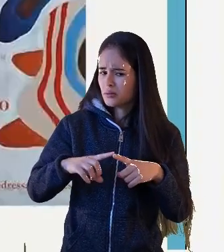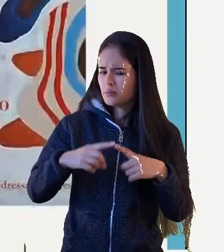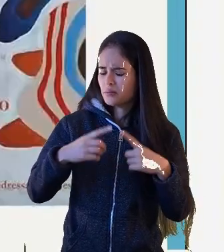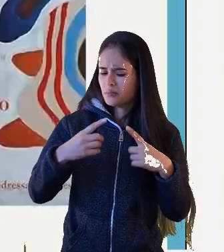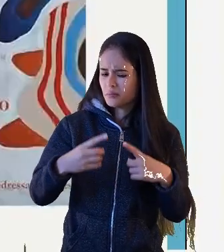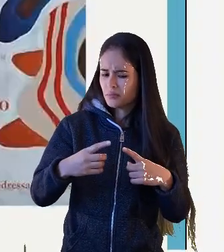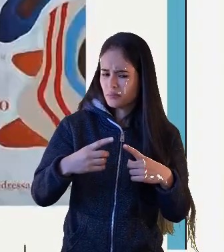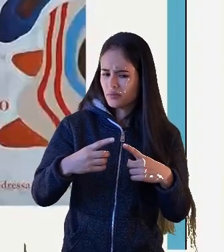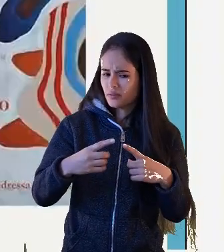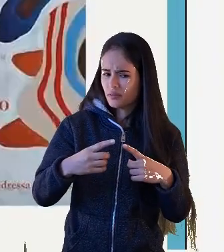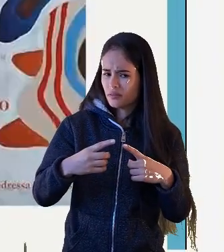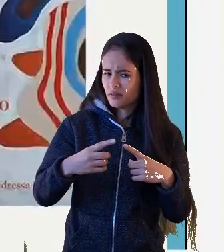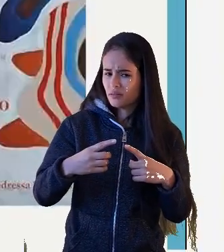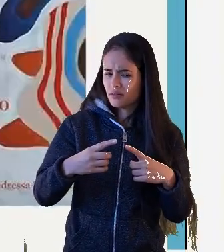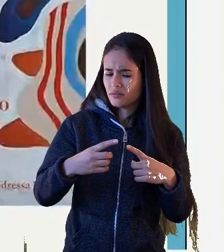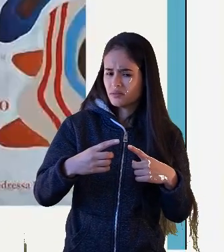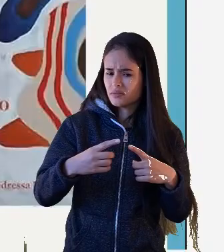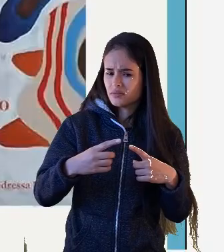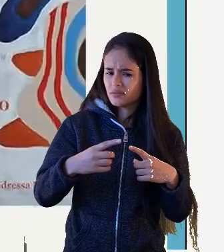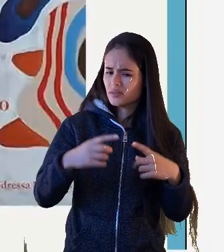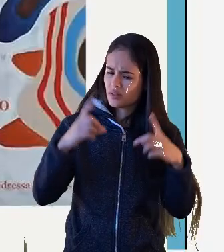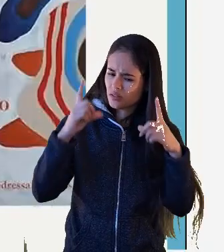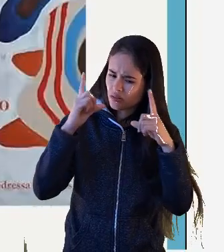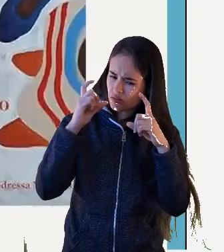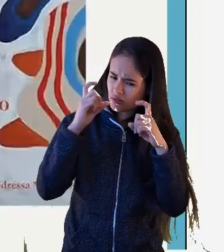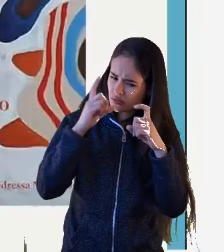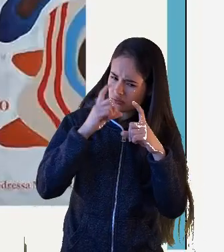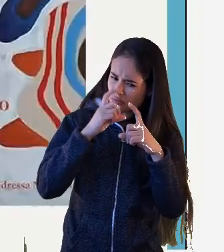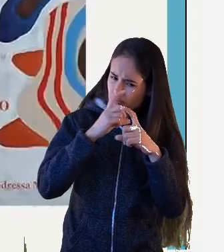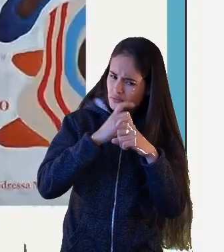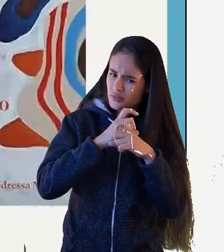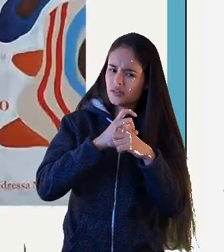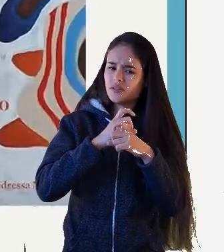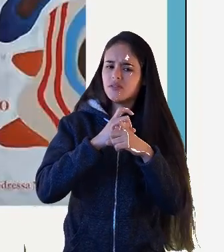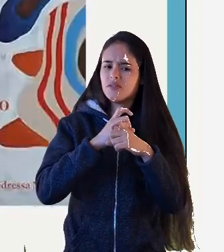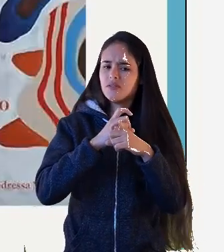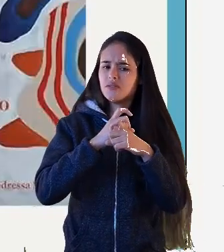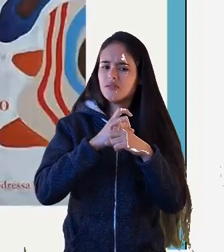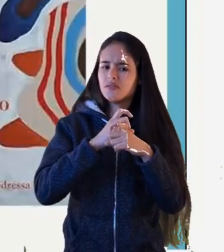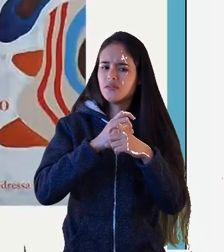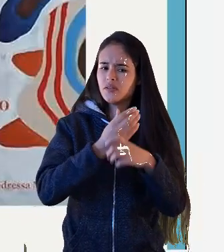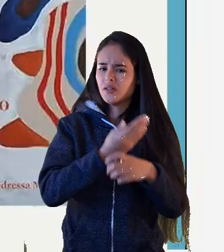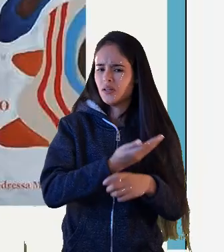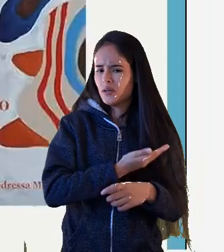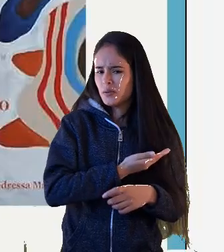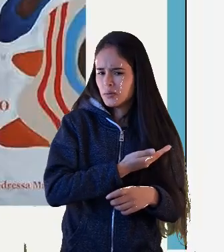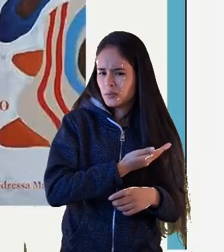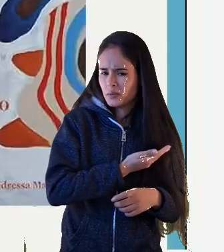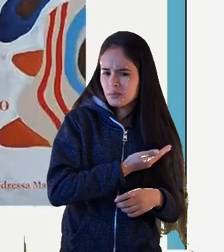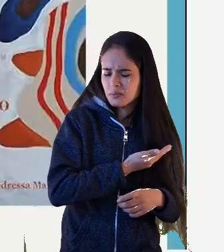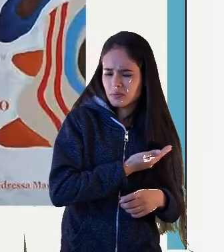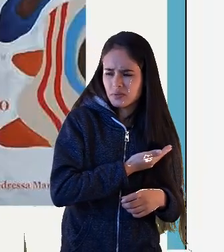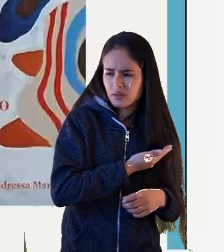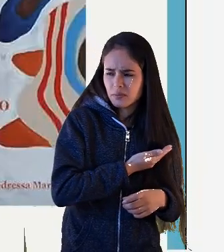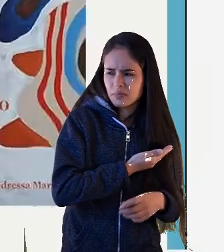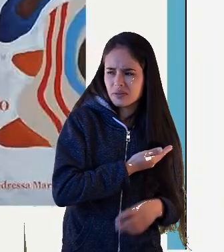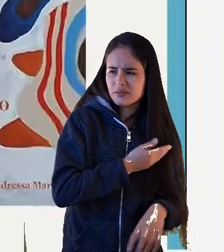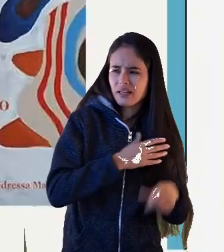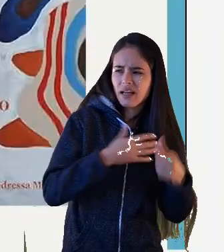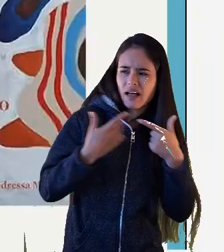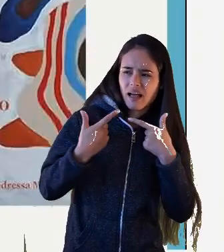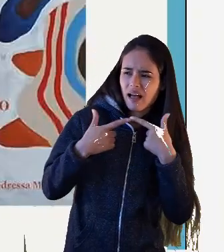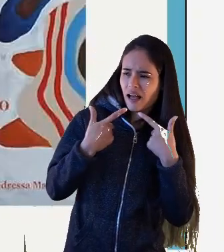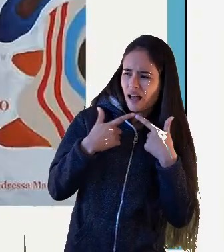eu trouxe para vocês primeiro na prosa 2 romances recentes, contemporâneos, que falam que tem personagens cotistas,